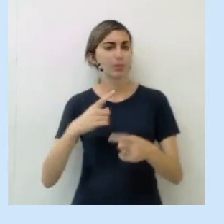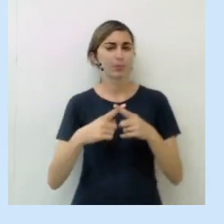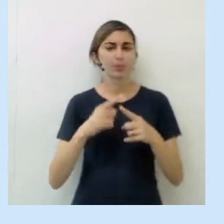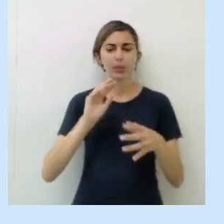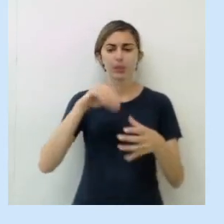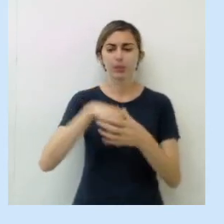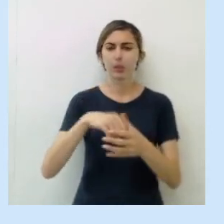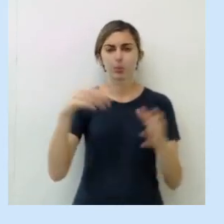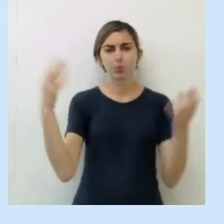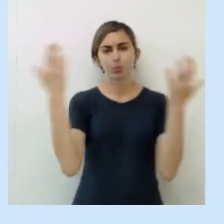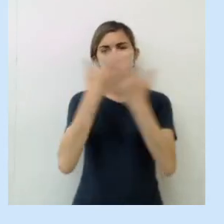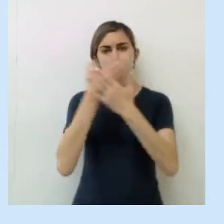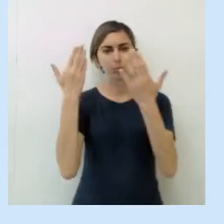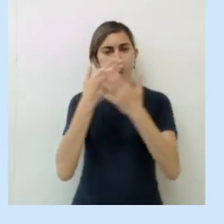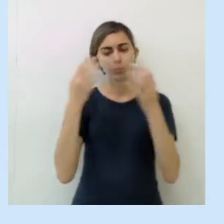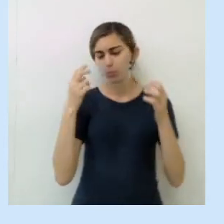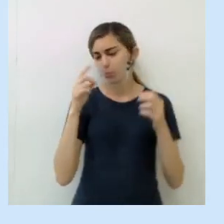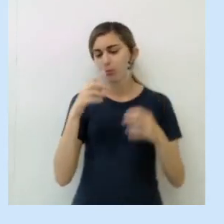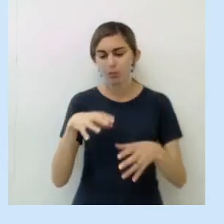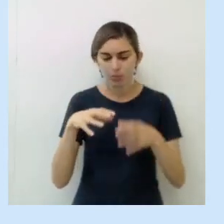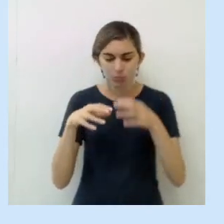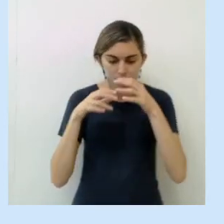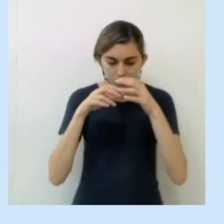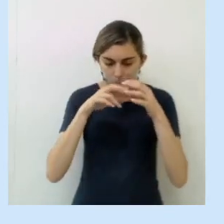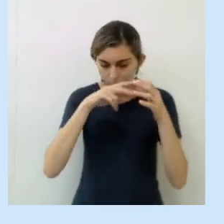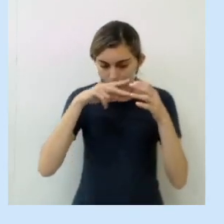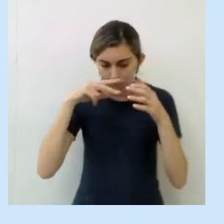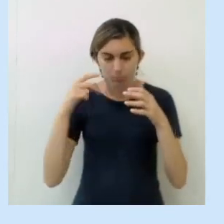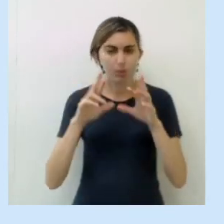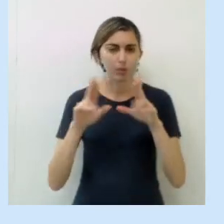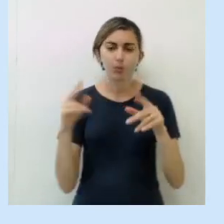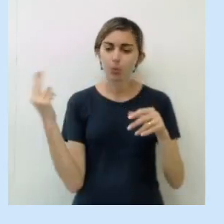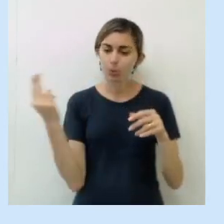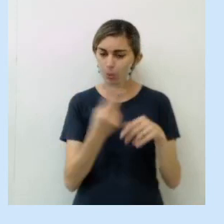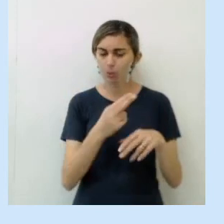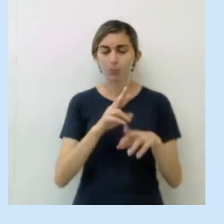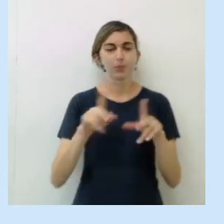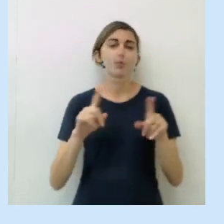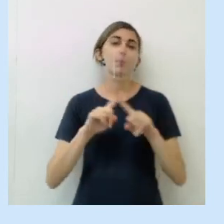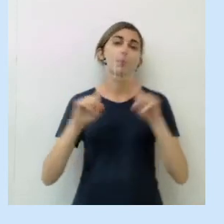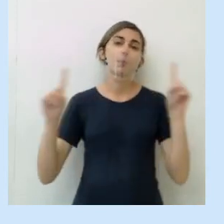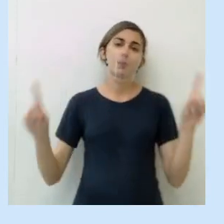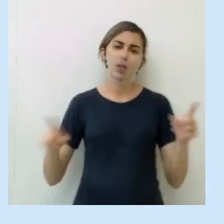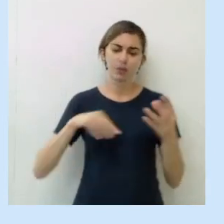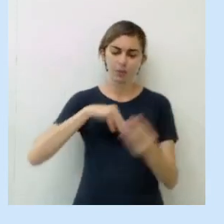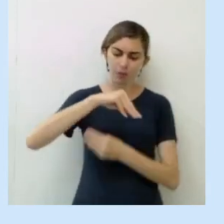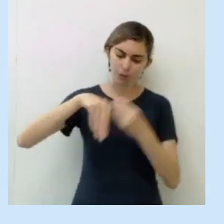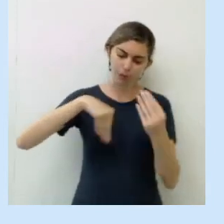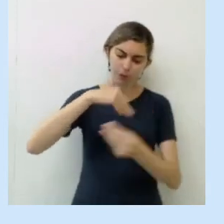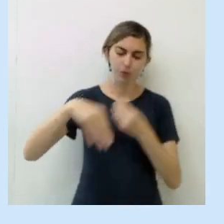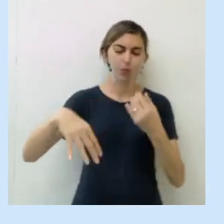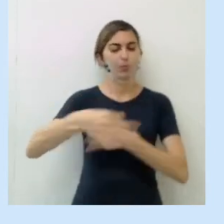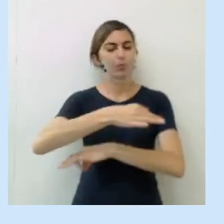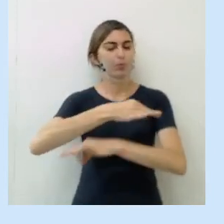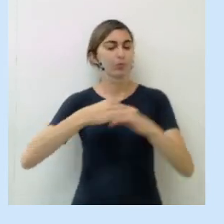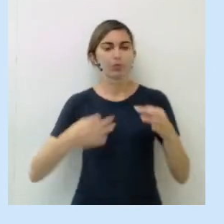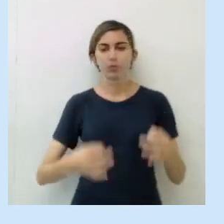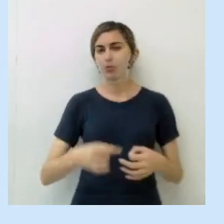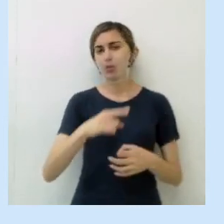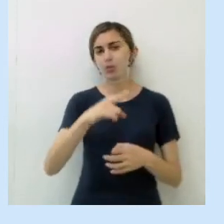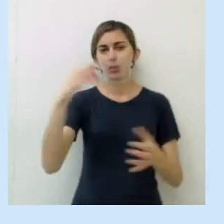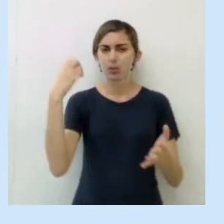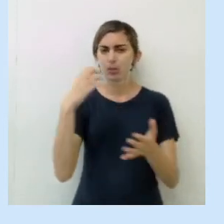dentro não sabe, a não ser que você cheire, né? O cheiro é diferente, o nome é diferente, mas a fórmula molecular,